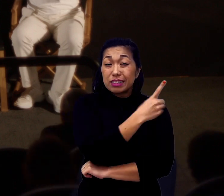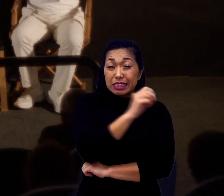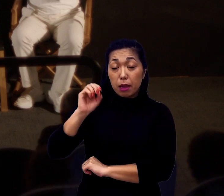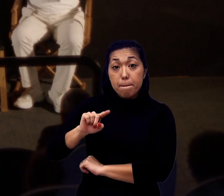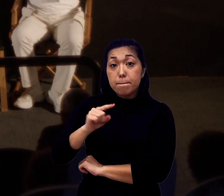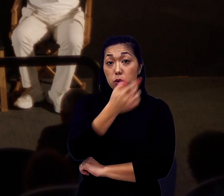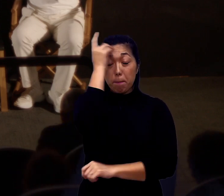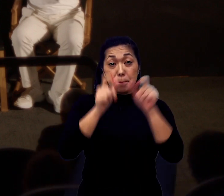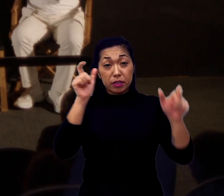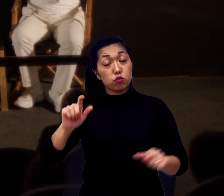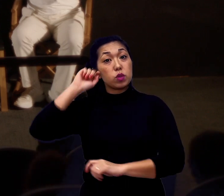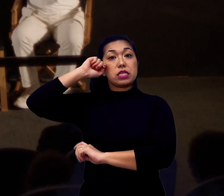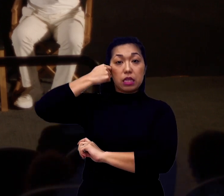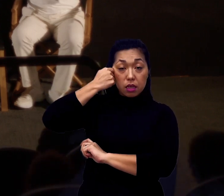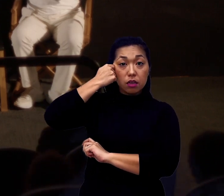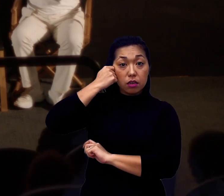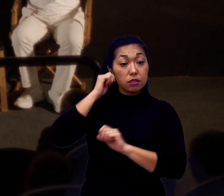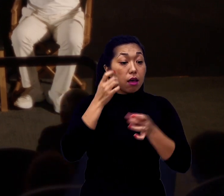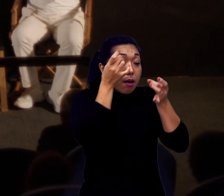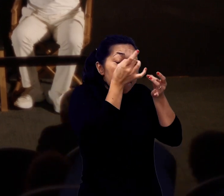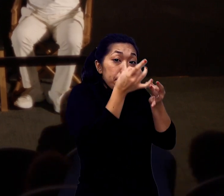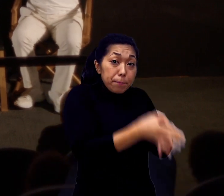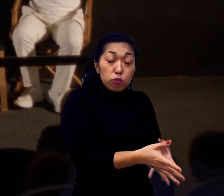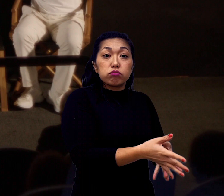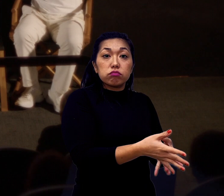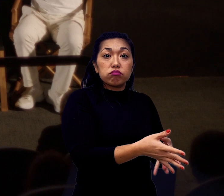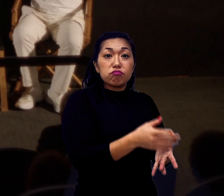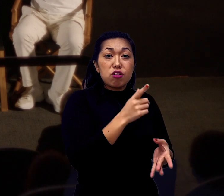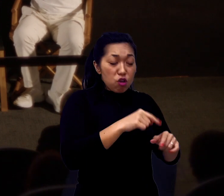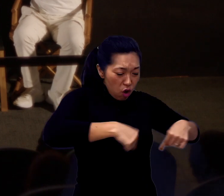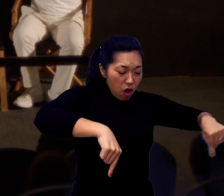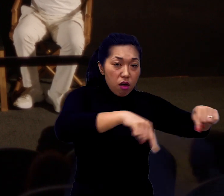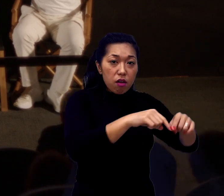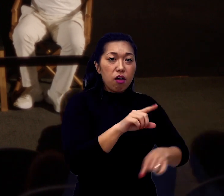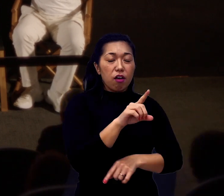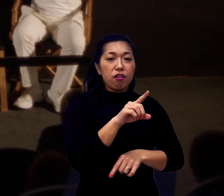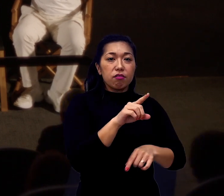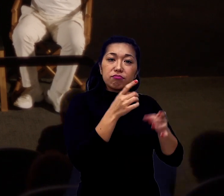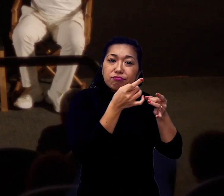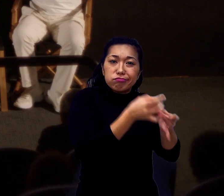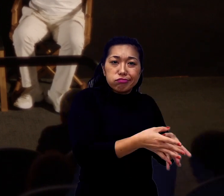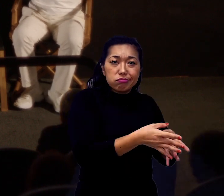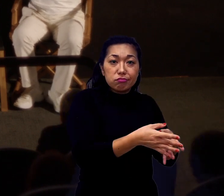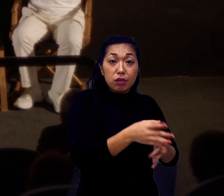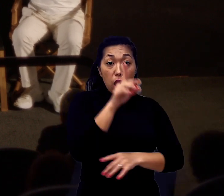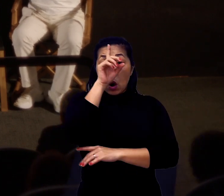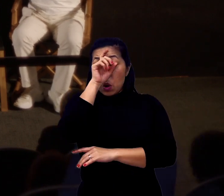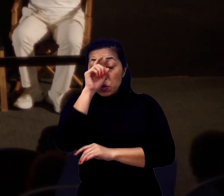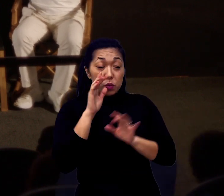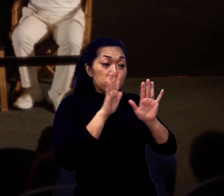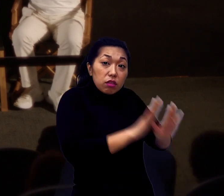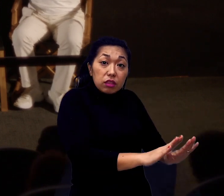pessoas negras foram colocadas dentro do dique pela Cruz Vermelha, essa mesma que não salvou as pessoas.